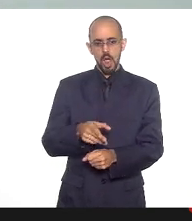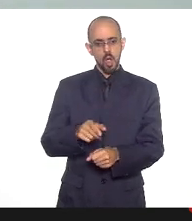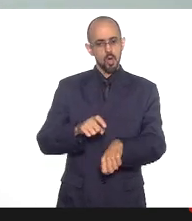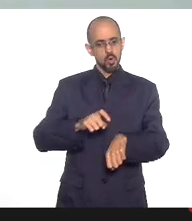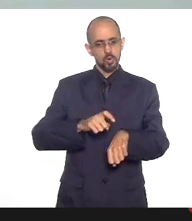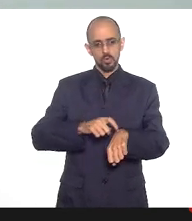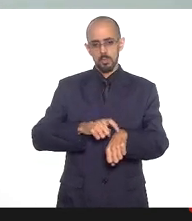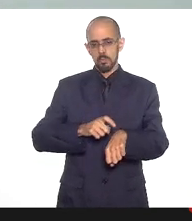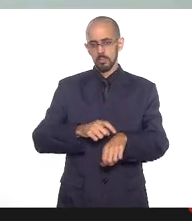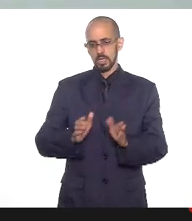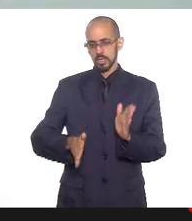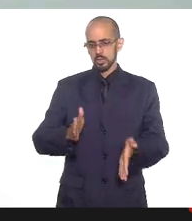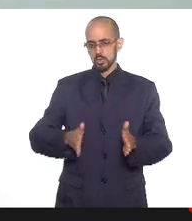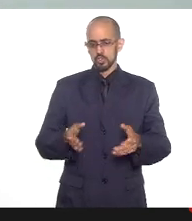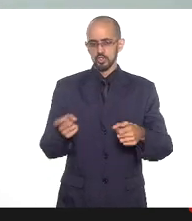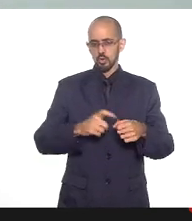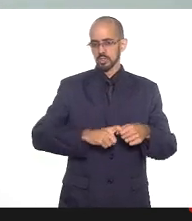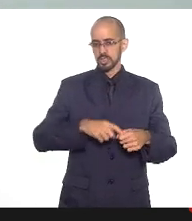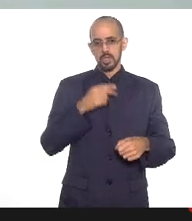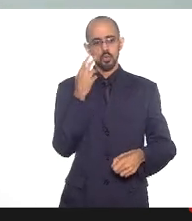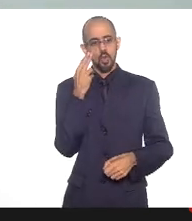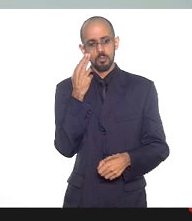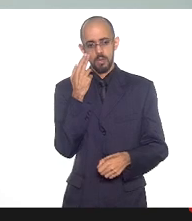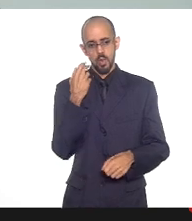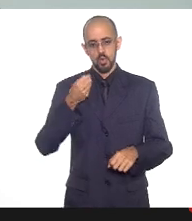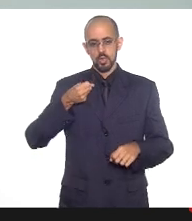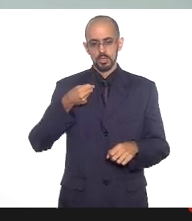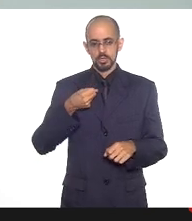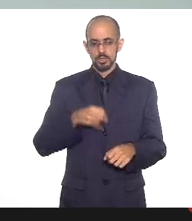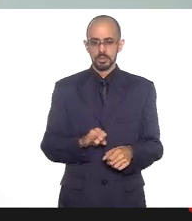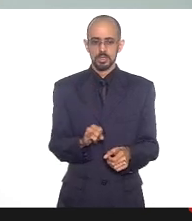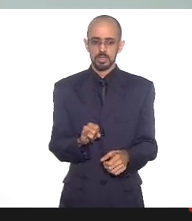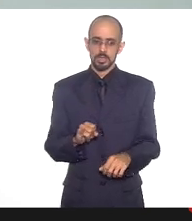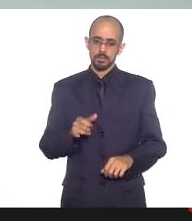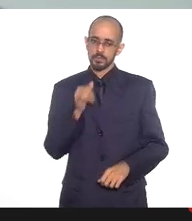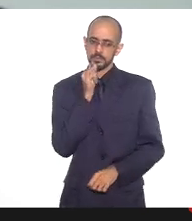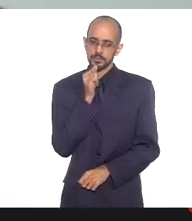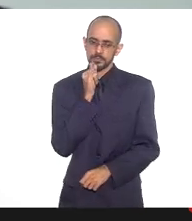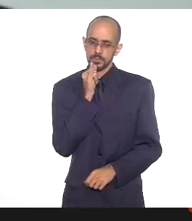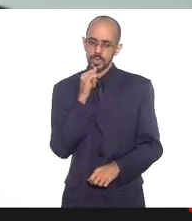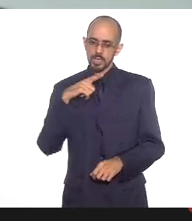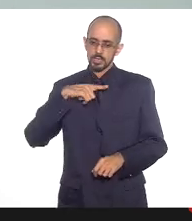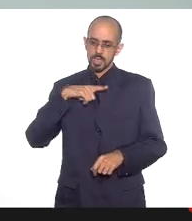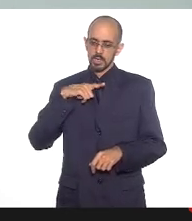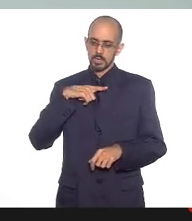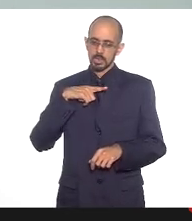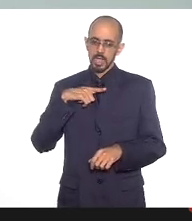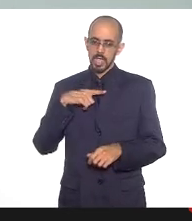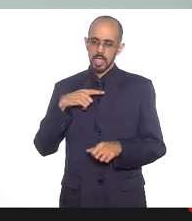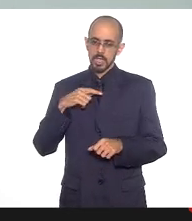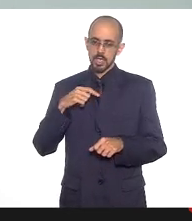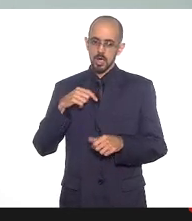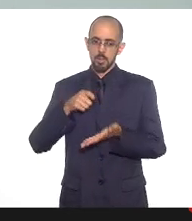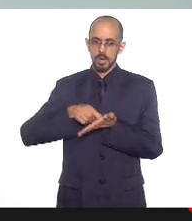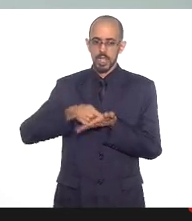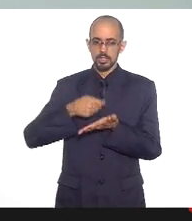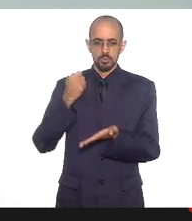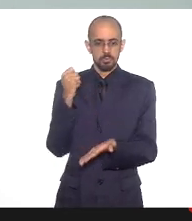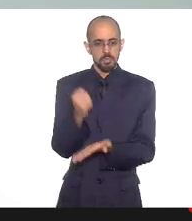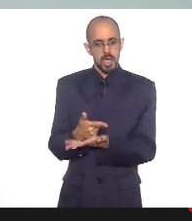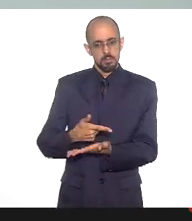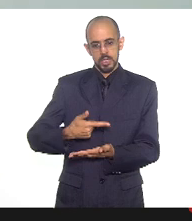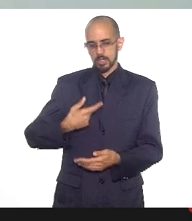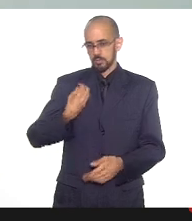de concessão, ou seja, uma vez existindo gatilho para pagamento da participação especial,